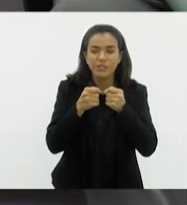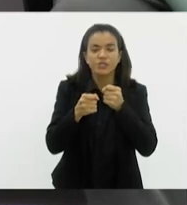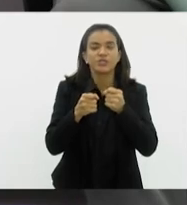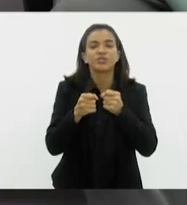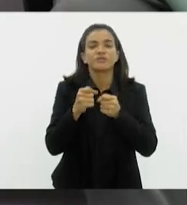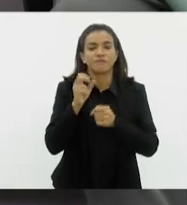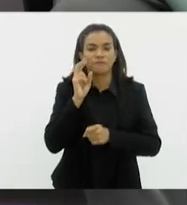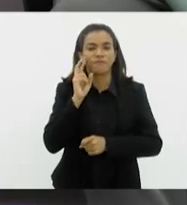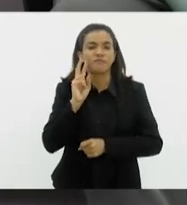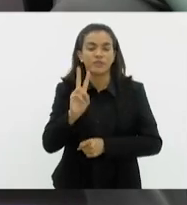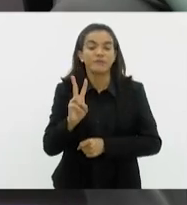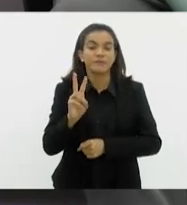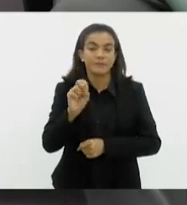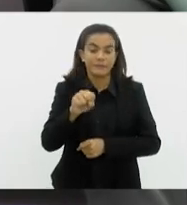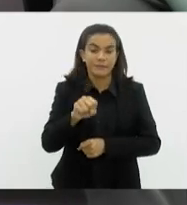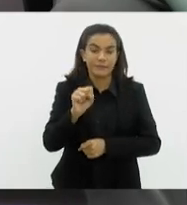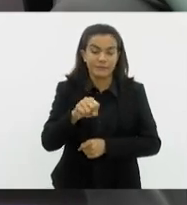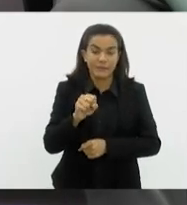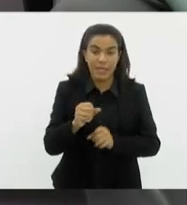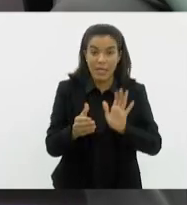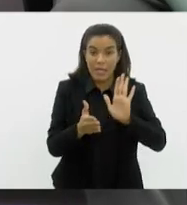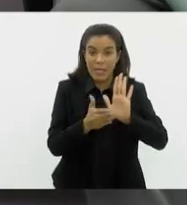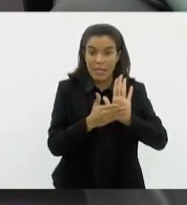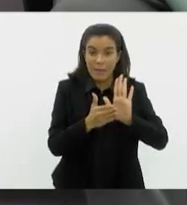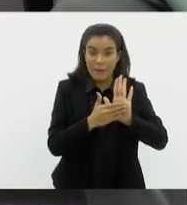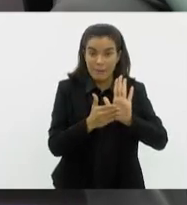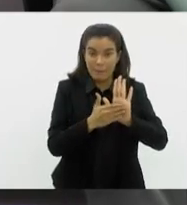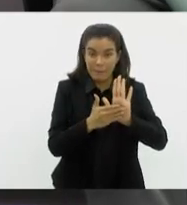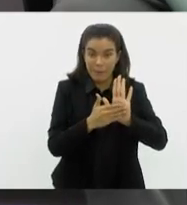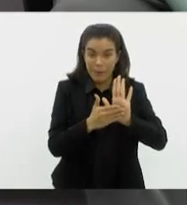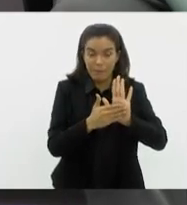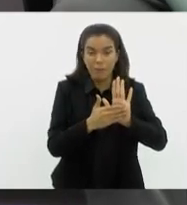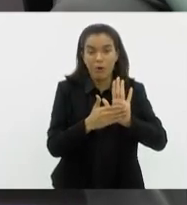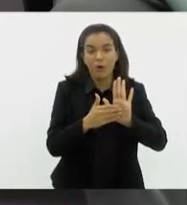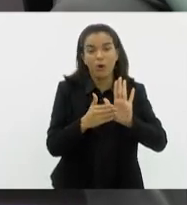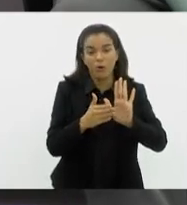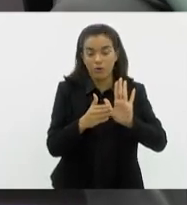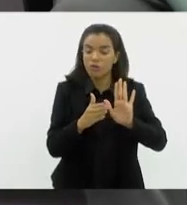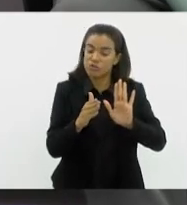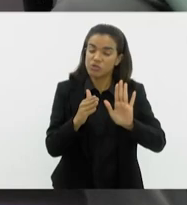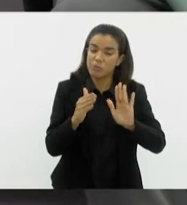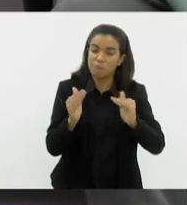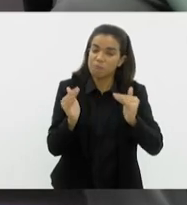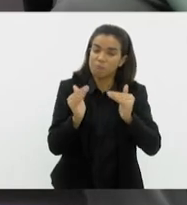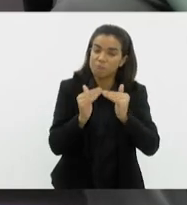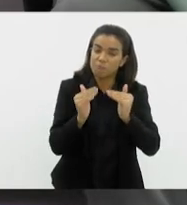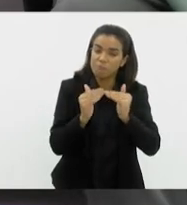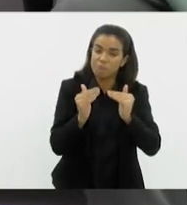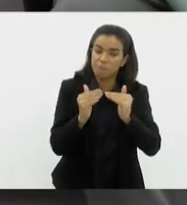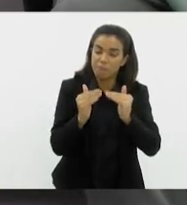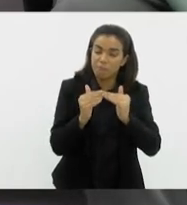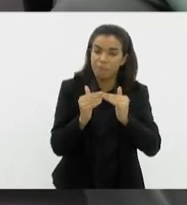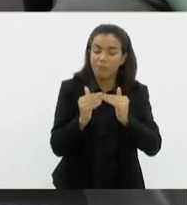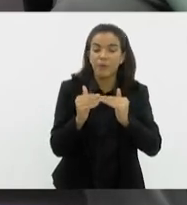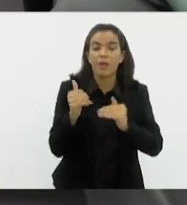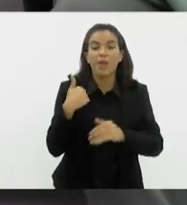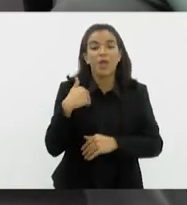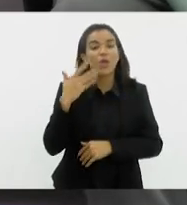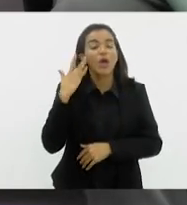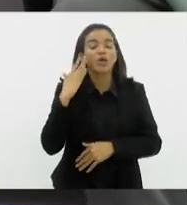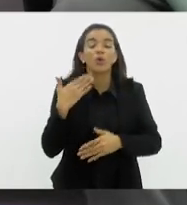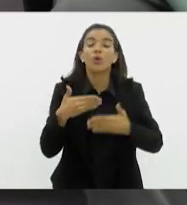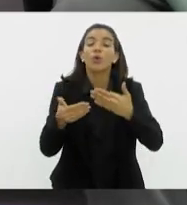fala. A sua proposta tem razoabilidade. Deveria ser para qualquer